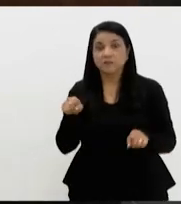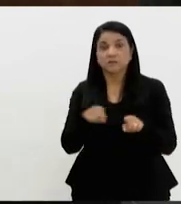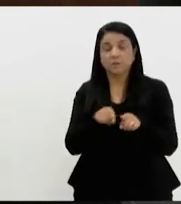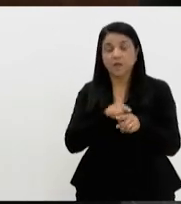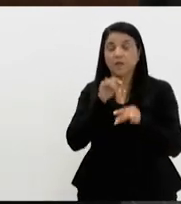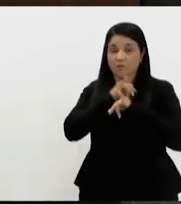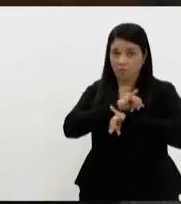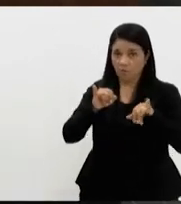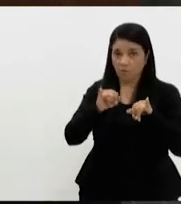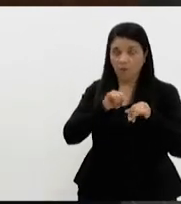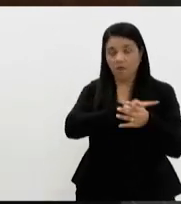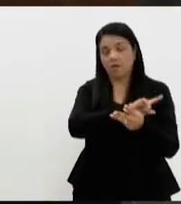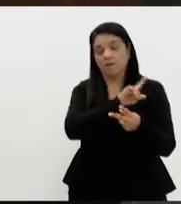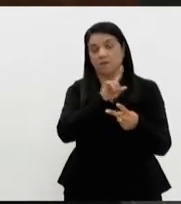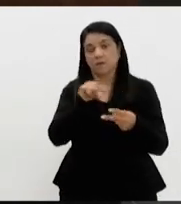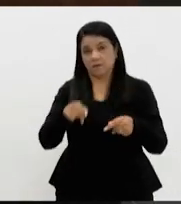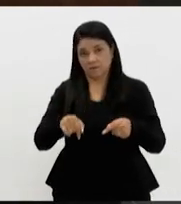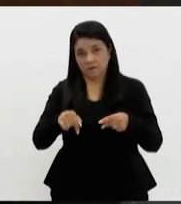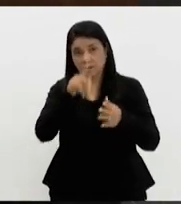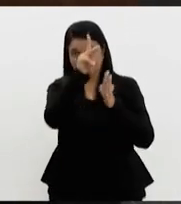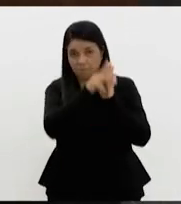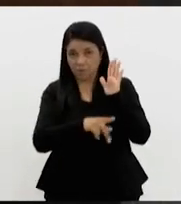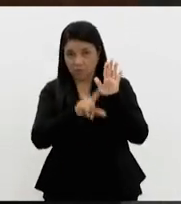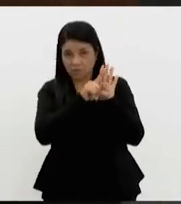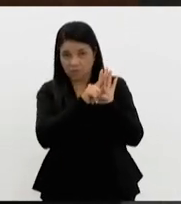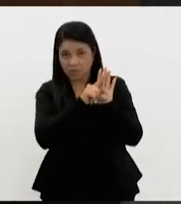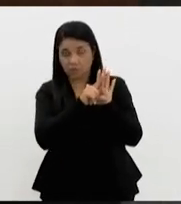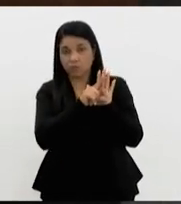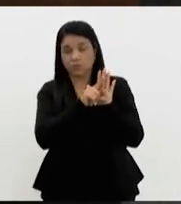nessa casa, um projeto